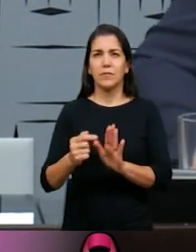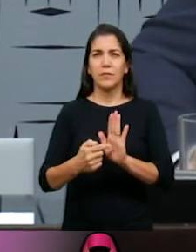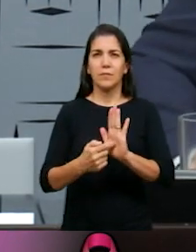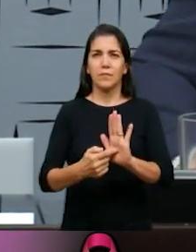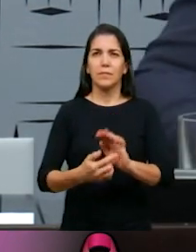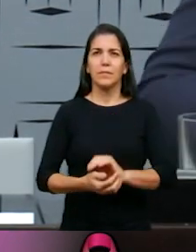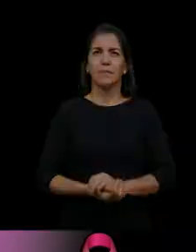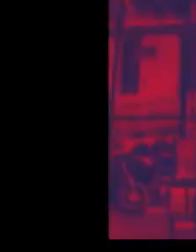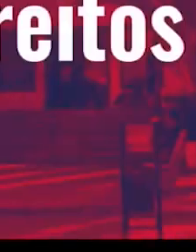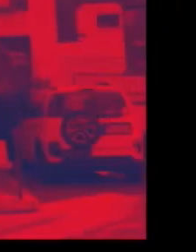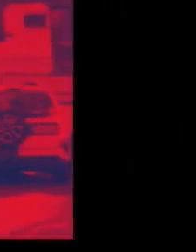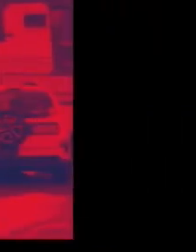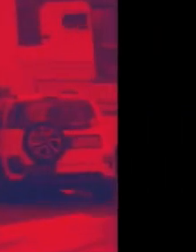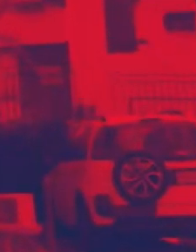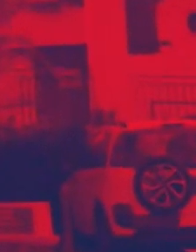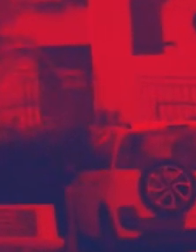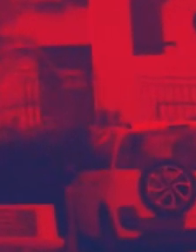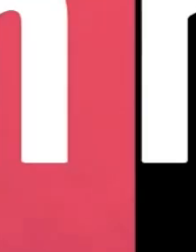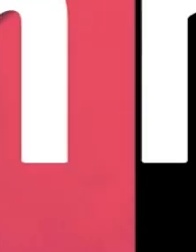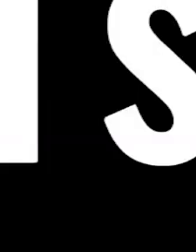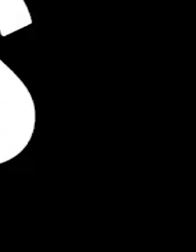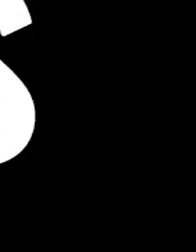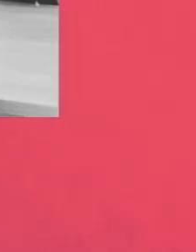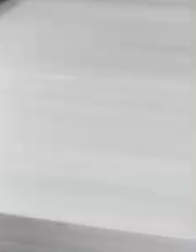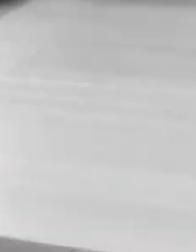serviços à população.